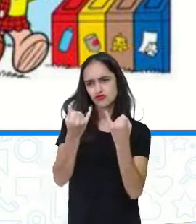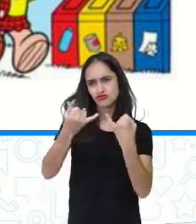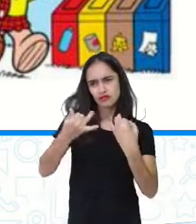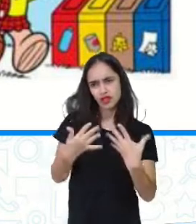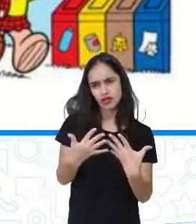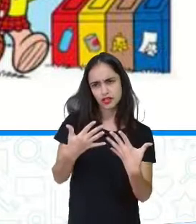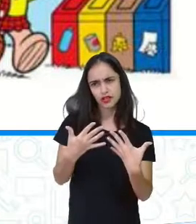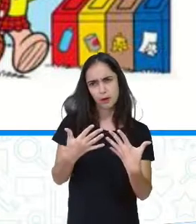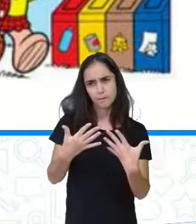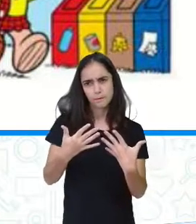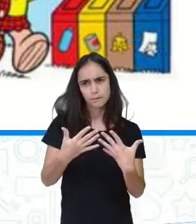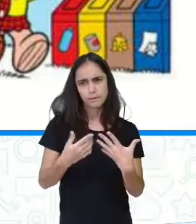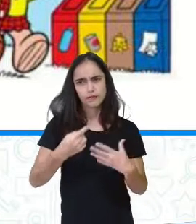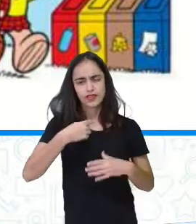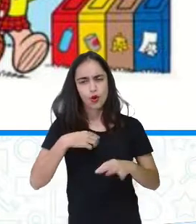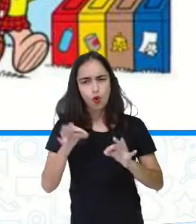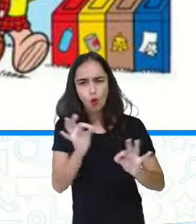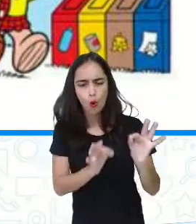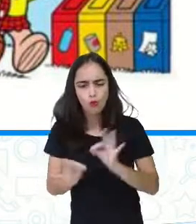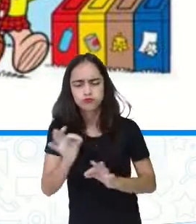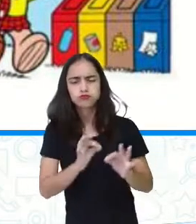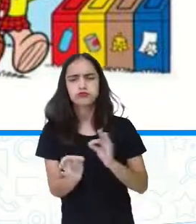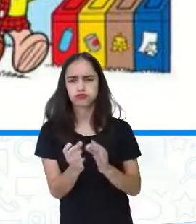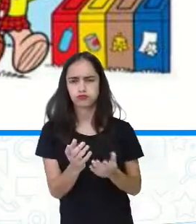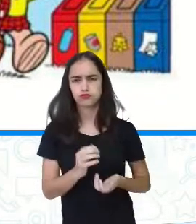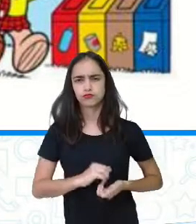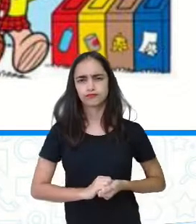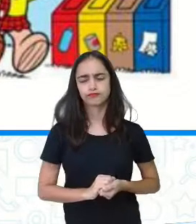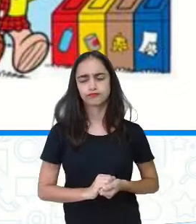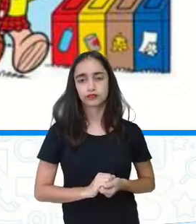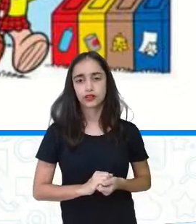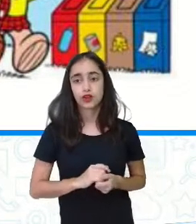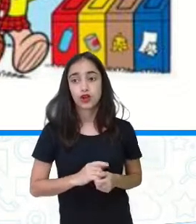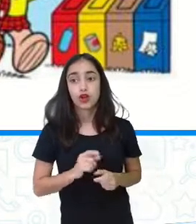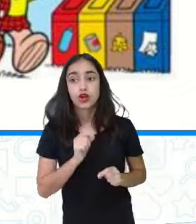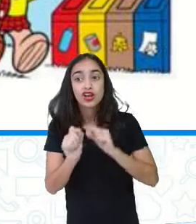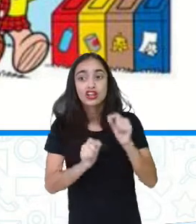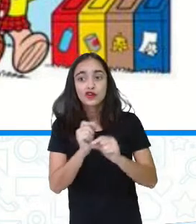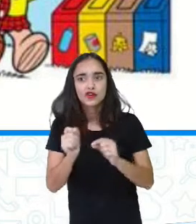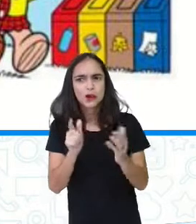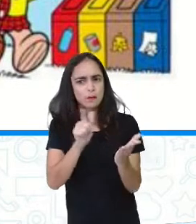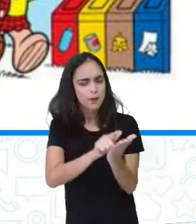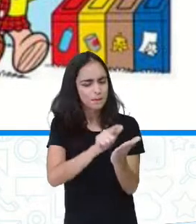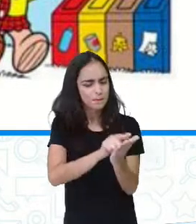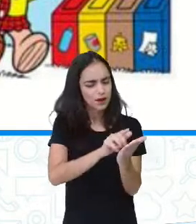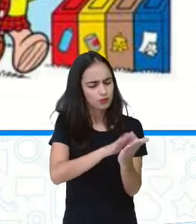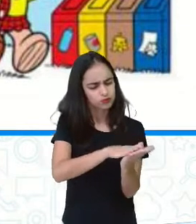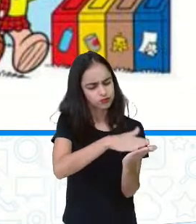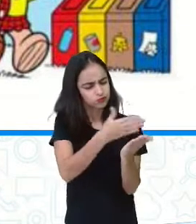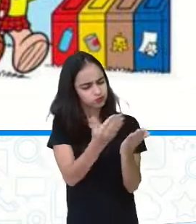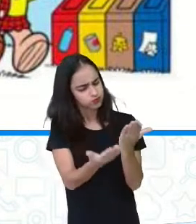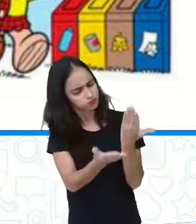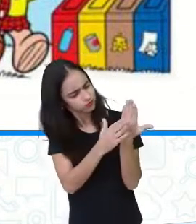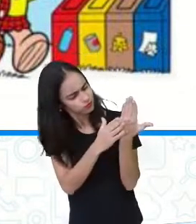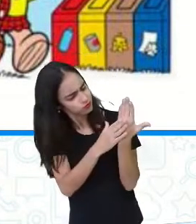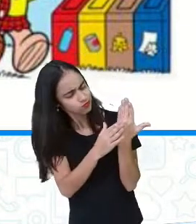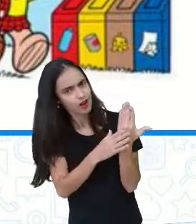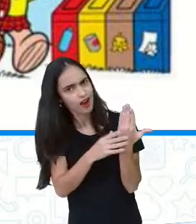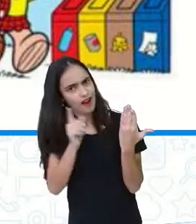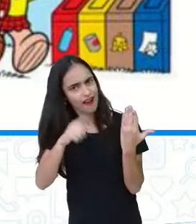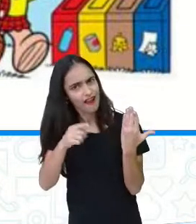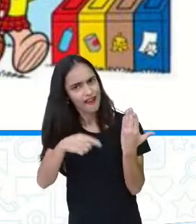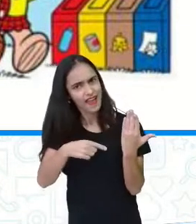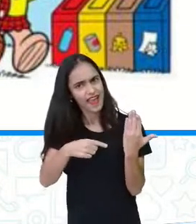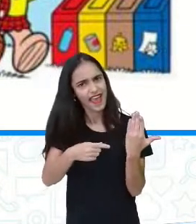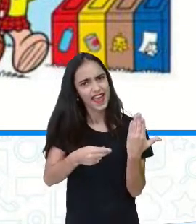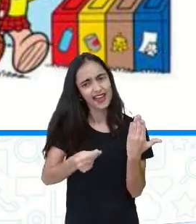infalível Cascão e o que é isso escrito do outro lado do papel cebola é um plano antigo que não deu